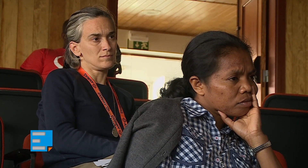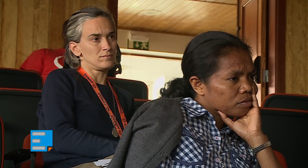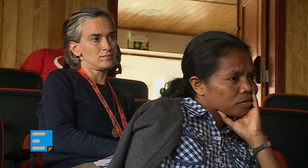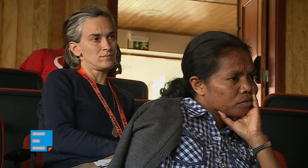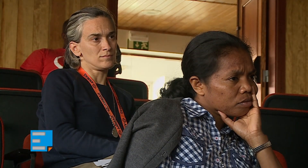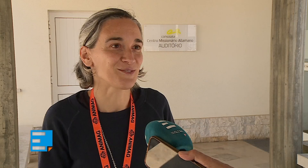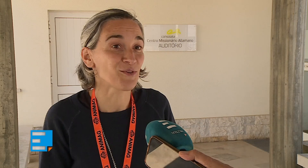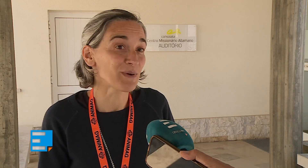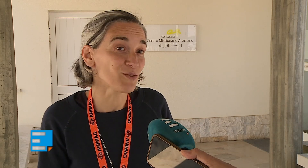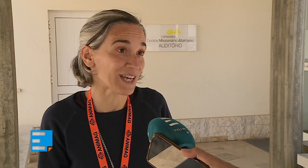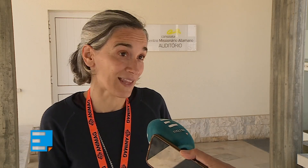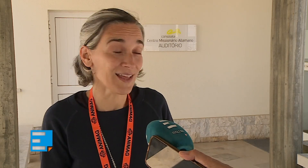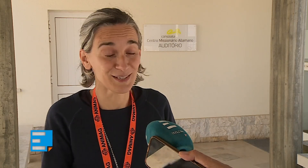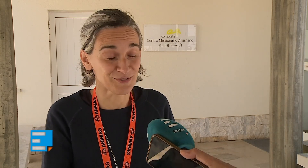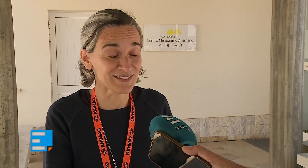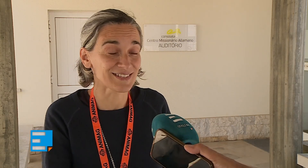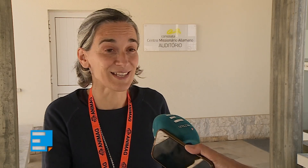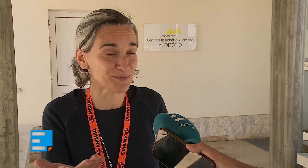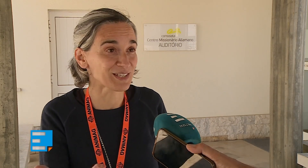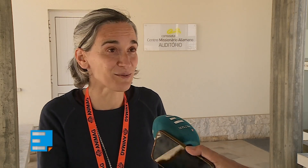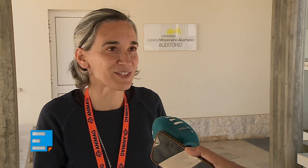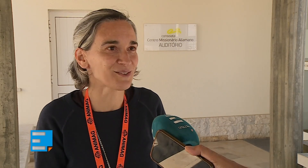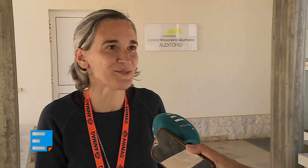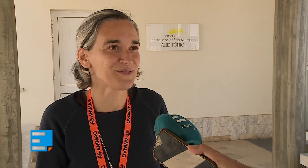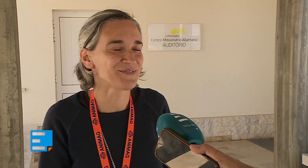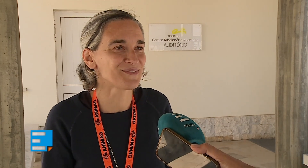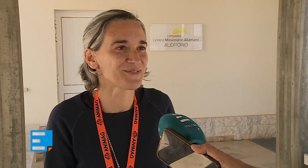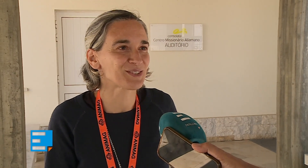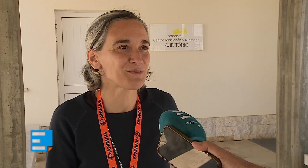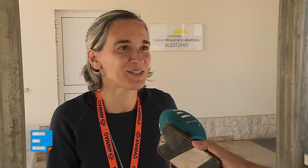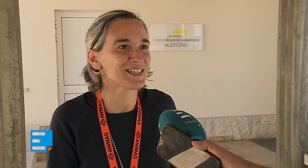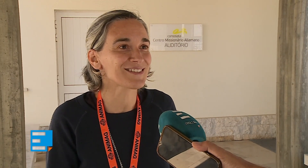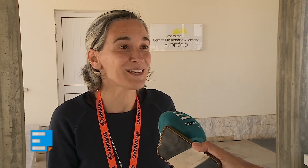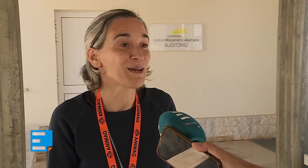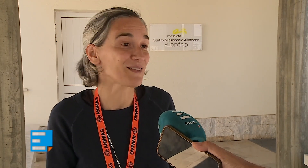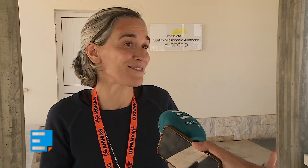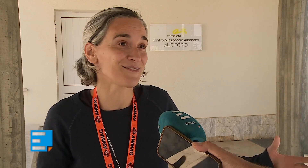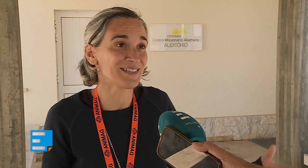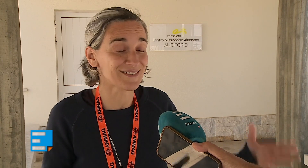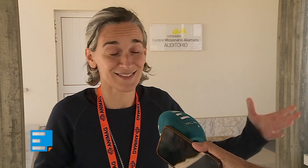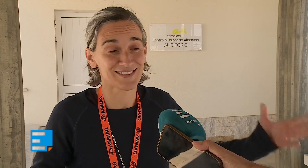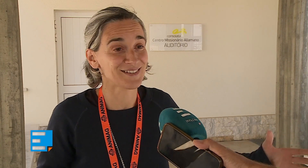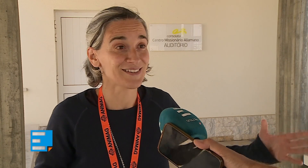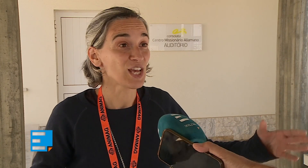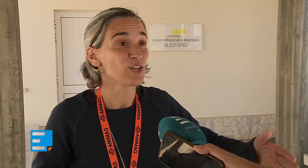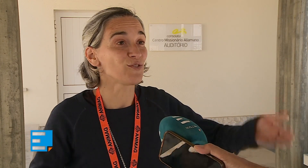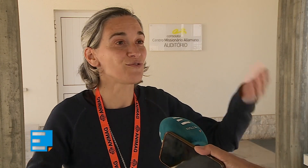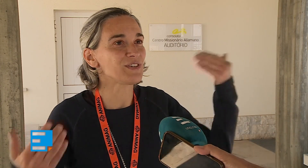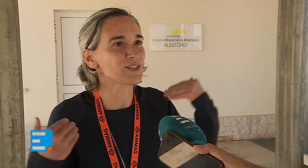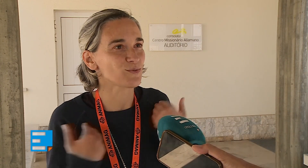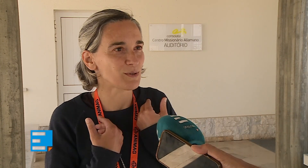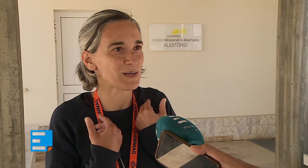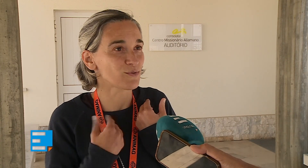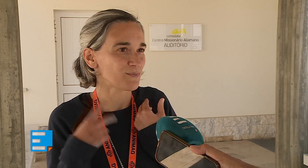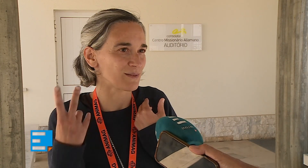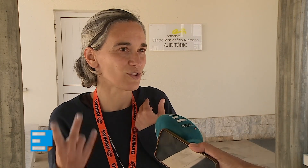desafio pela frente. Vou para Yucatán e foi interessante porque até hoje deu um testemunho desse. Portanto, e está a ser... Eu